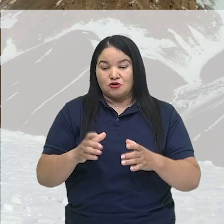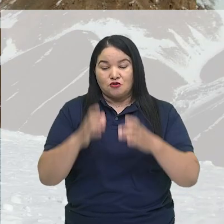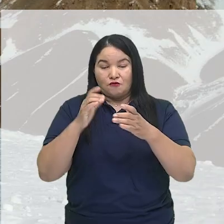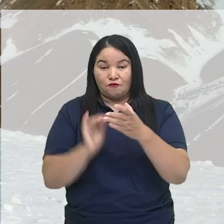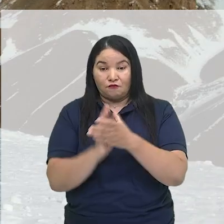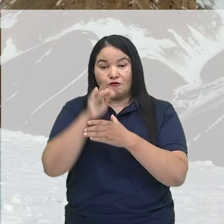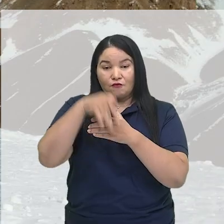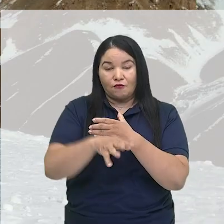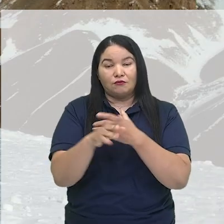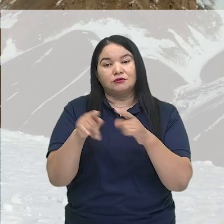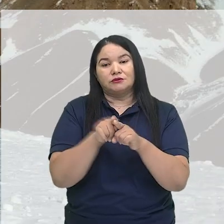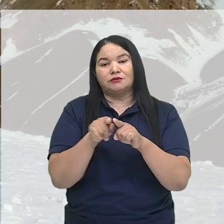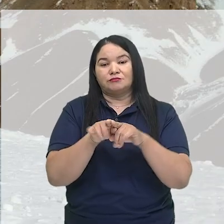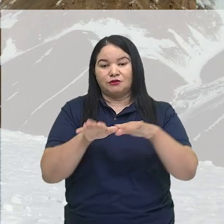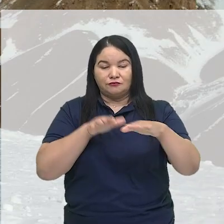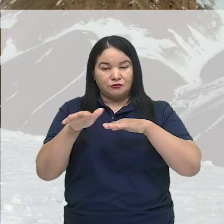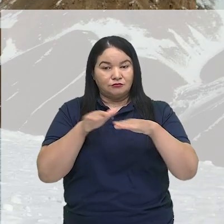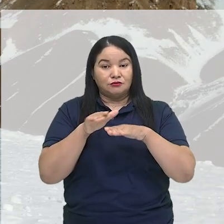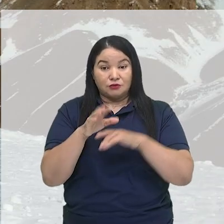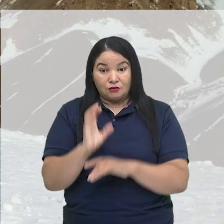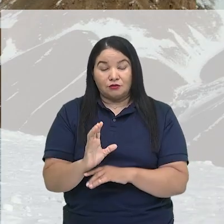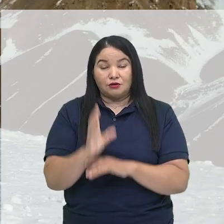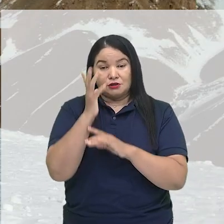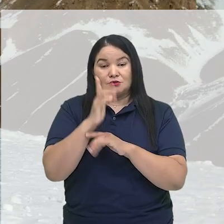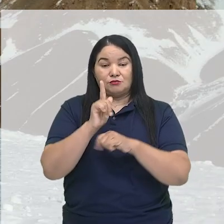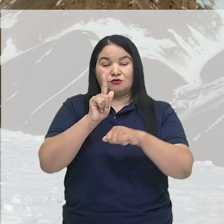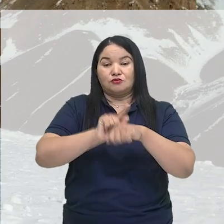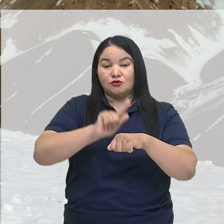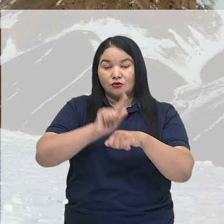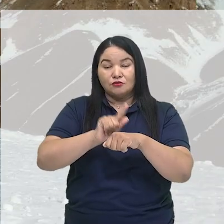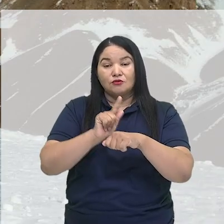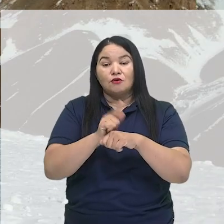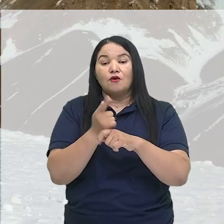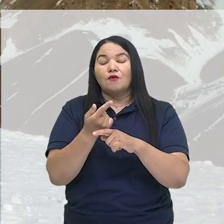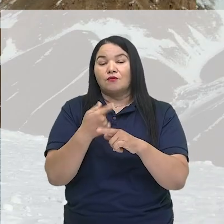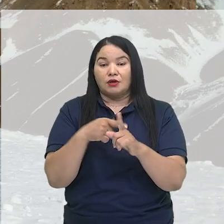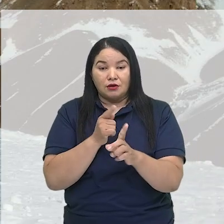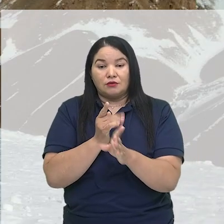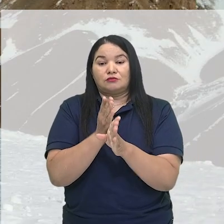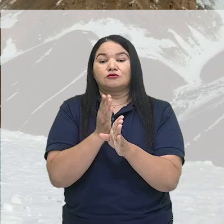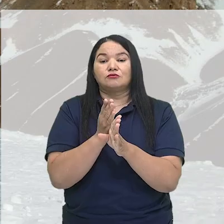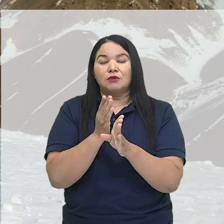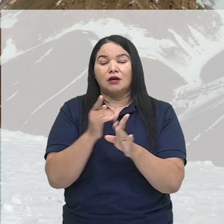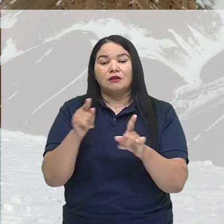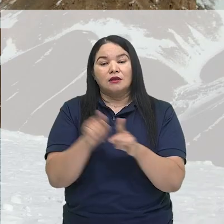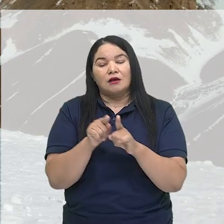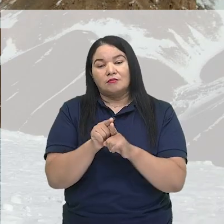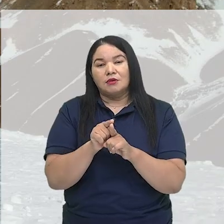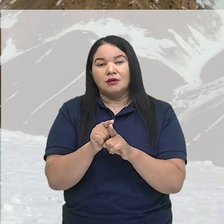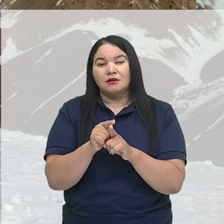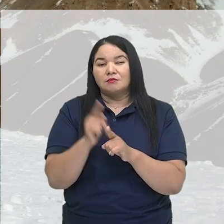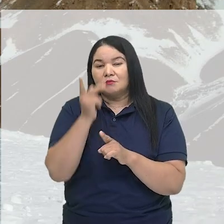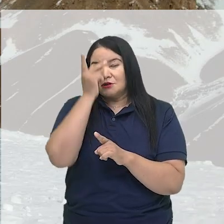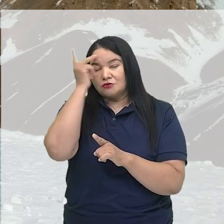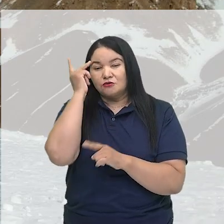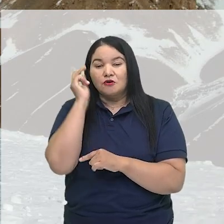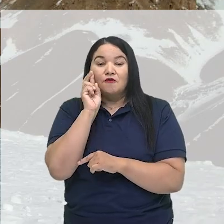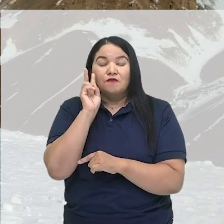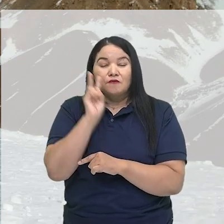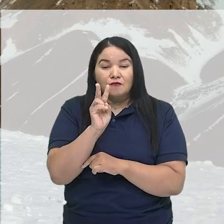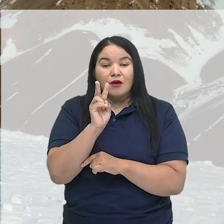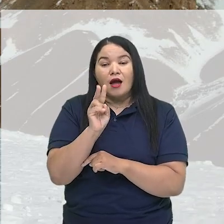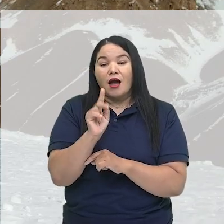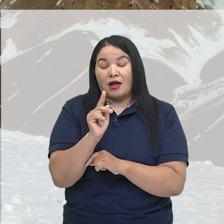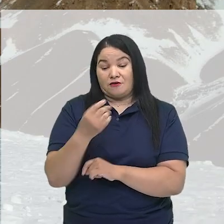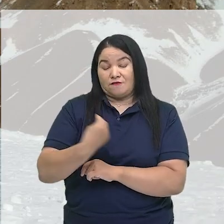esses fenômenos geológicos que são ali encontrados, que são que as pessoas aprendem a